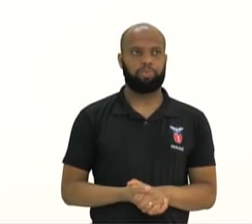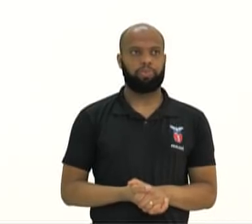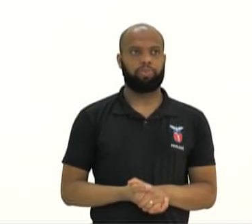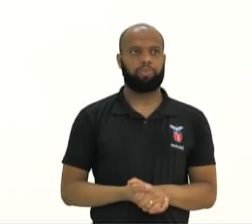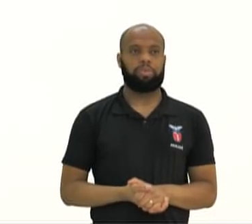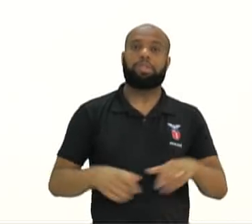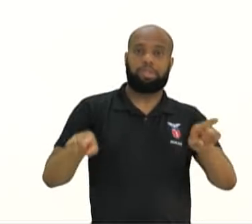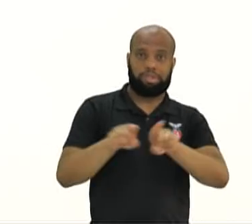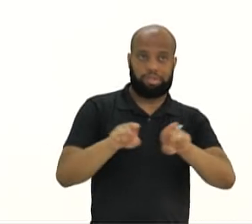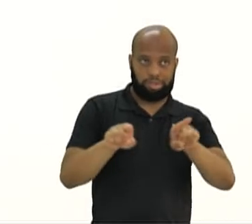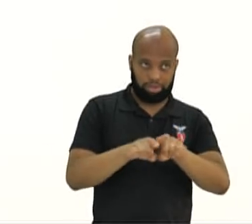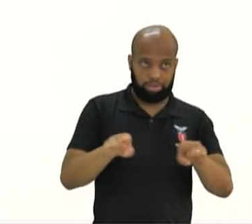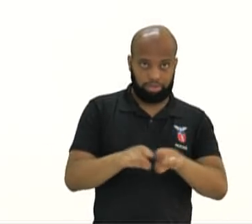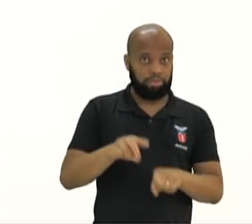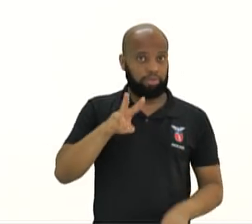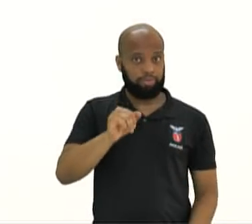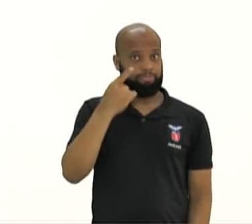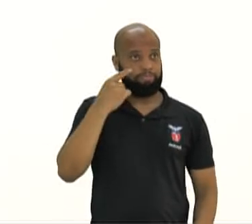É claro,